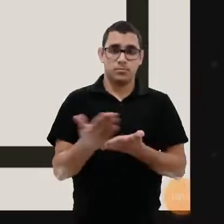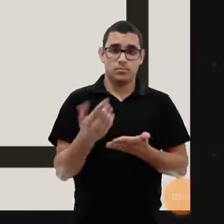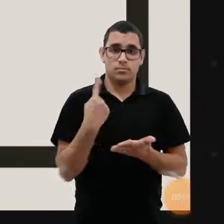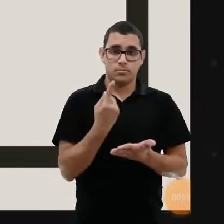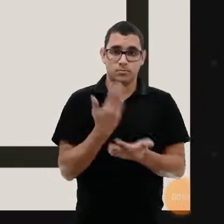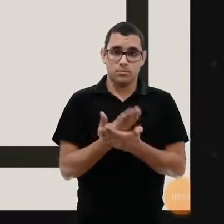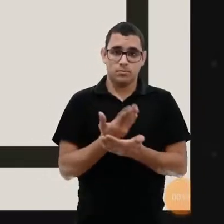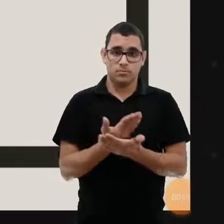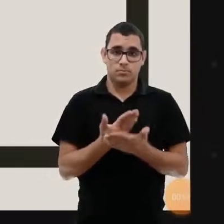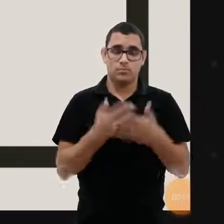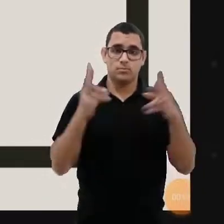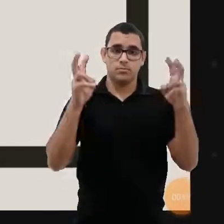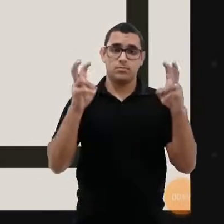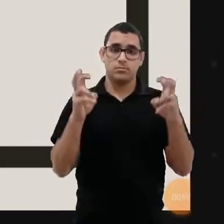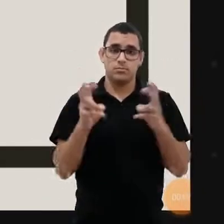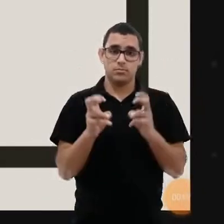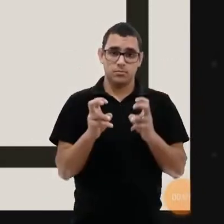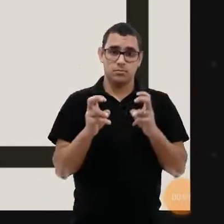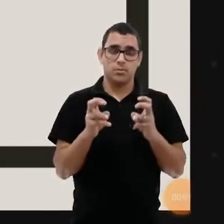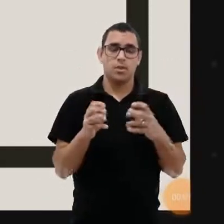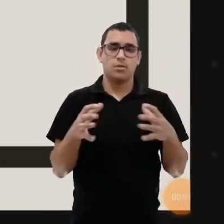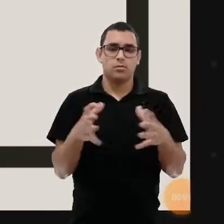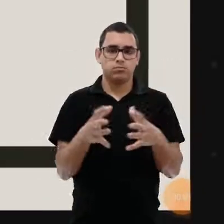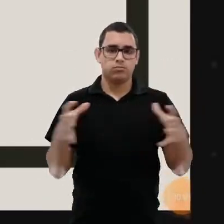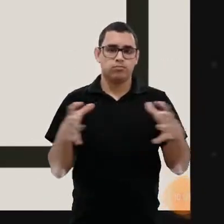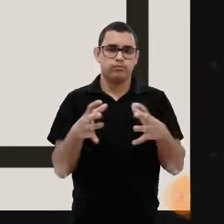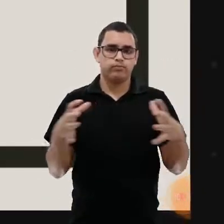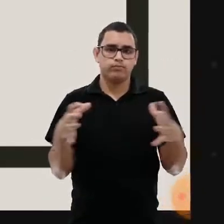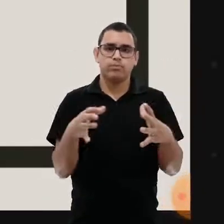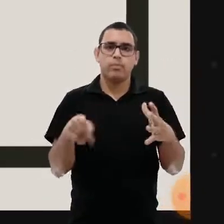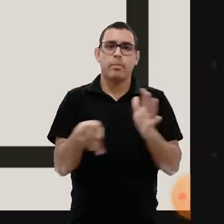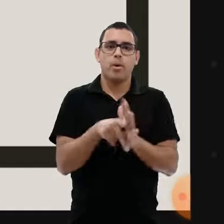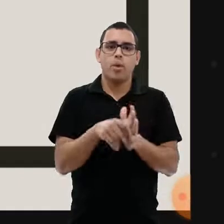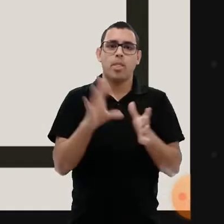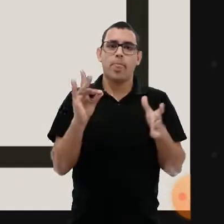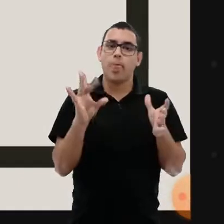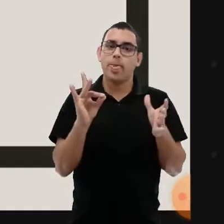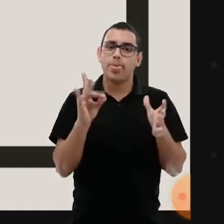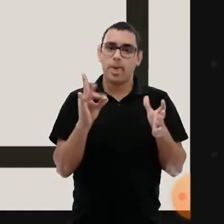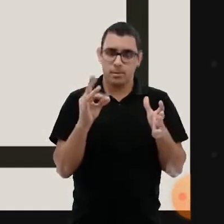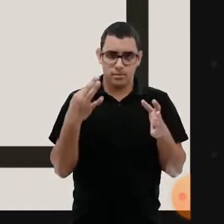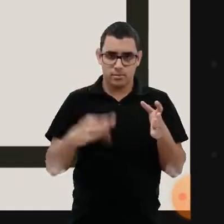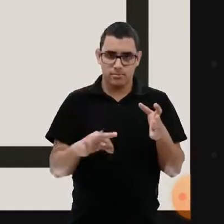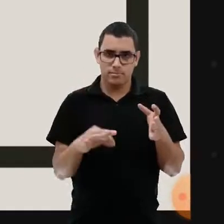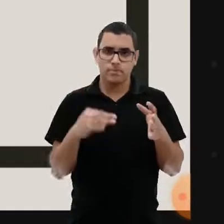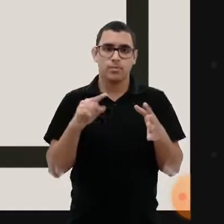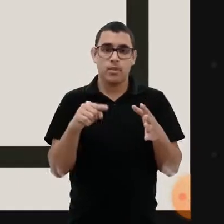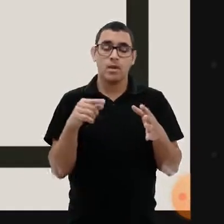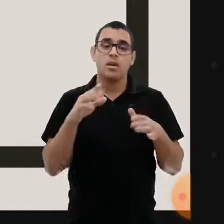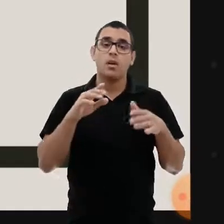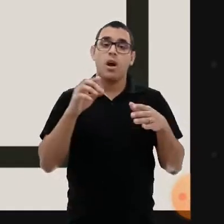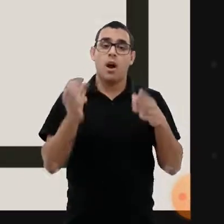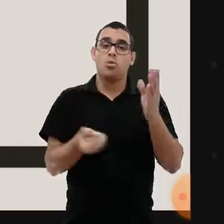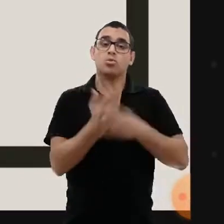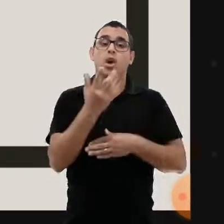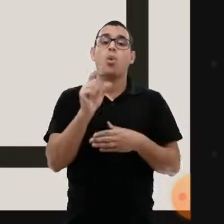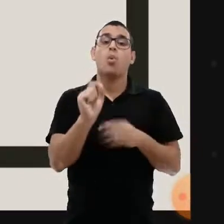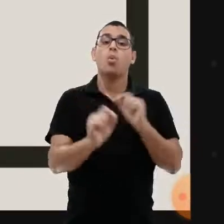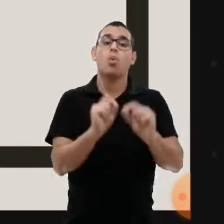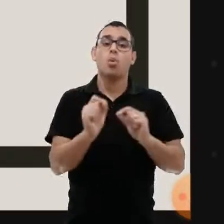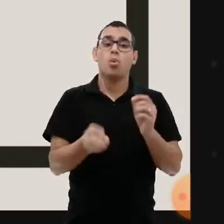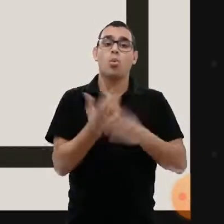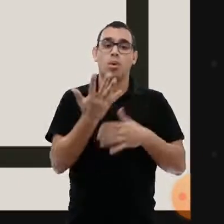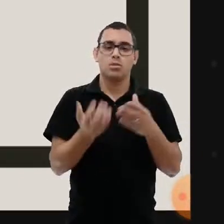Vamos iniciar nossa aula aplicando o conteúdo de dilatação dos líquidos. A dilatação dos líquidos ocorre quando sua temperatura